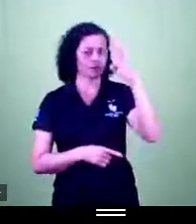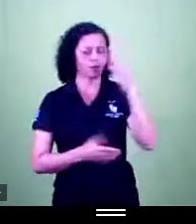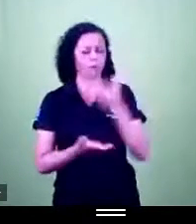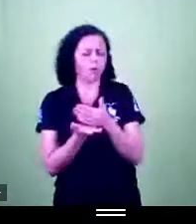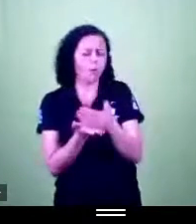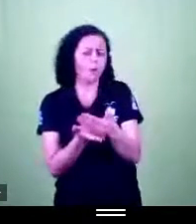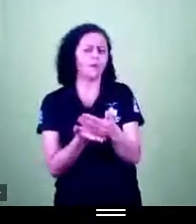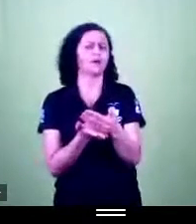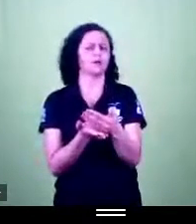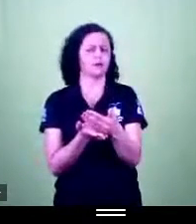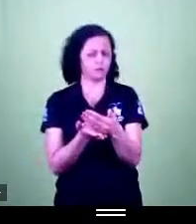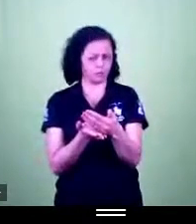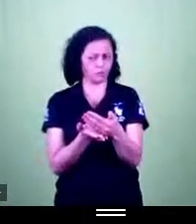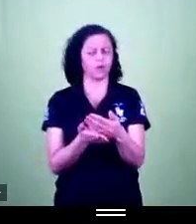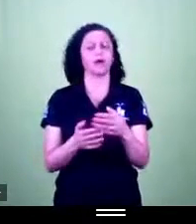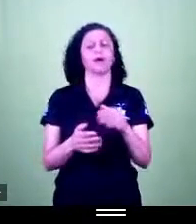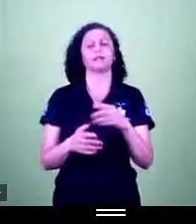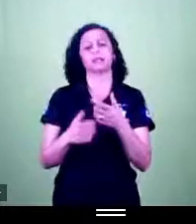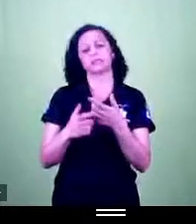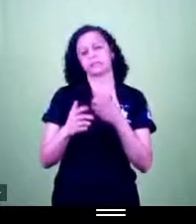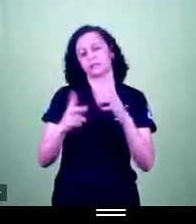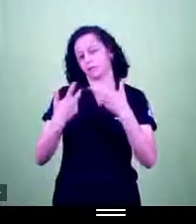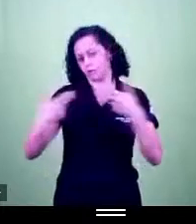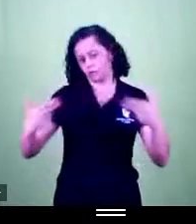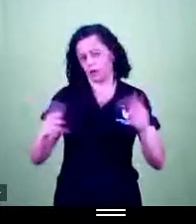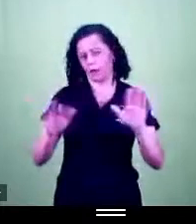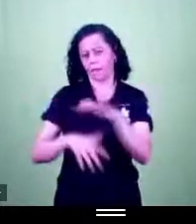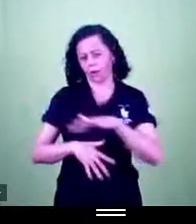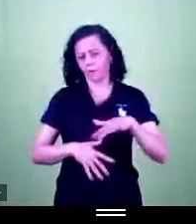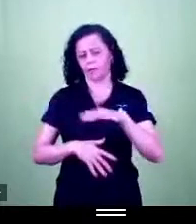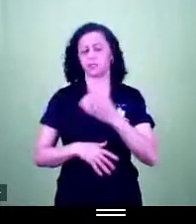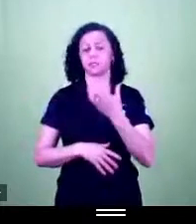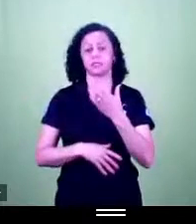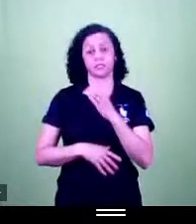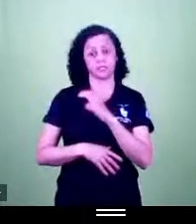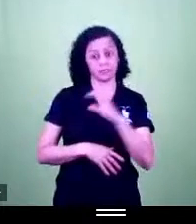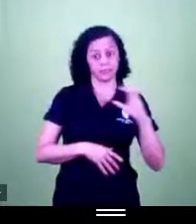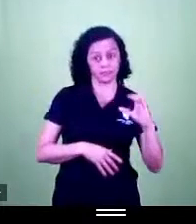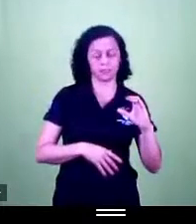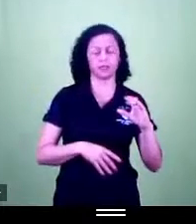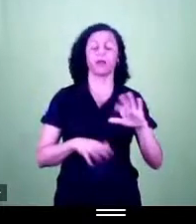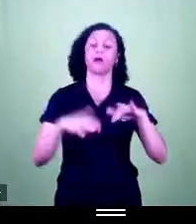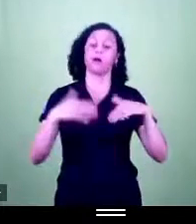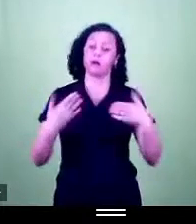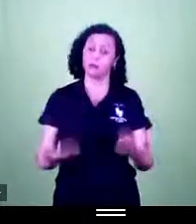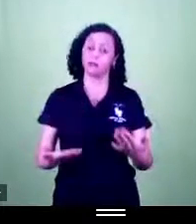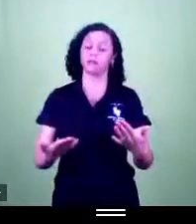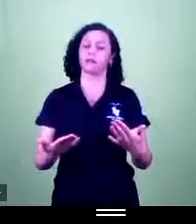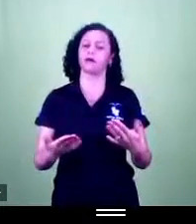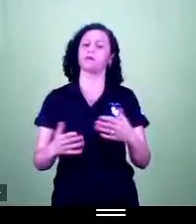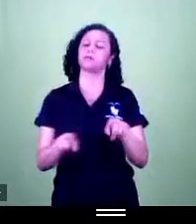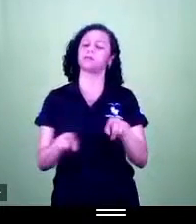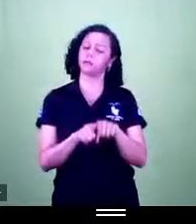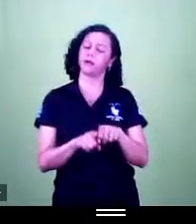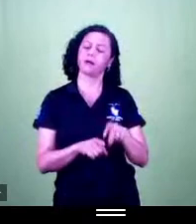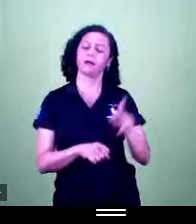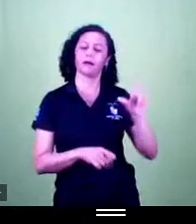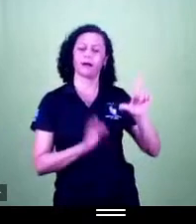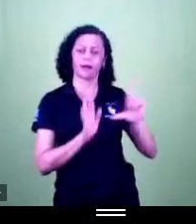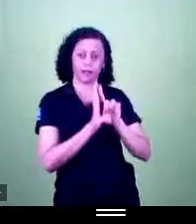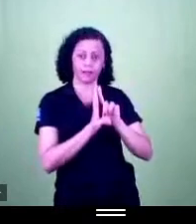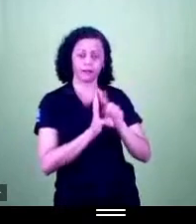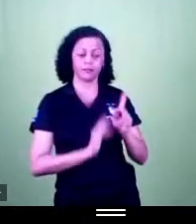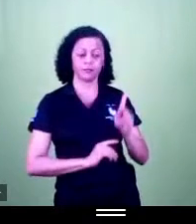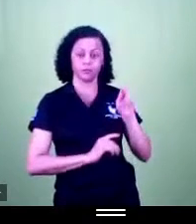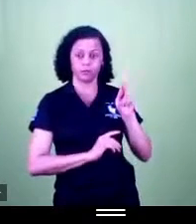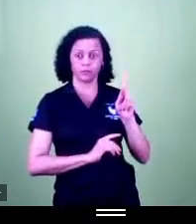introdução de circuitos elétricos, as leis de Kirchhoff também vão dar sequência aí para o nosso entendimento, ok? Então uma boa noite a todos, vem comigo que